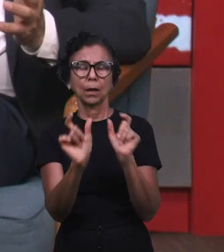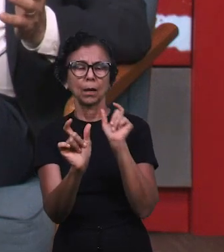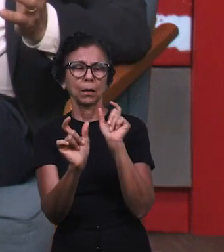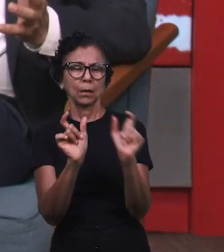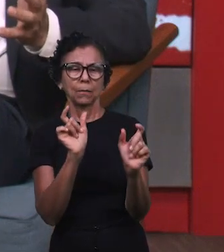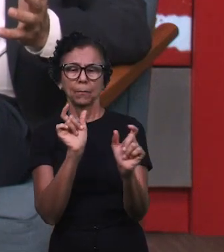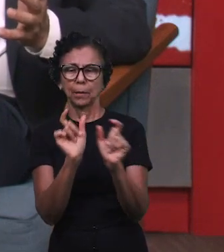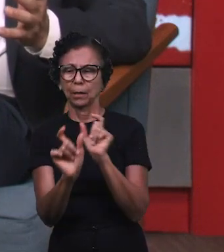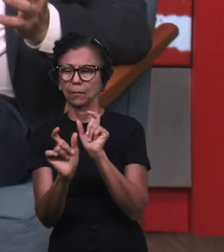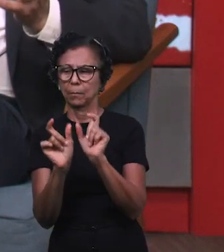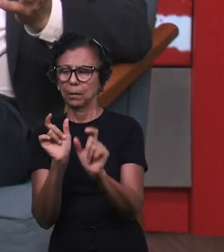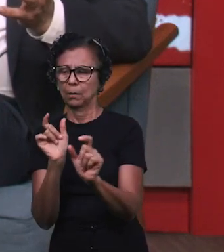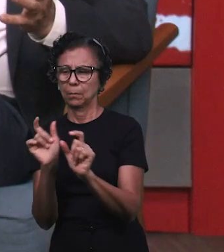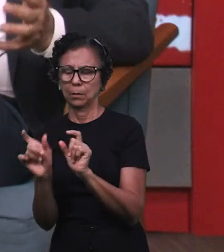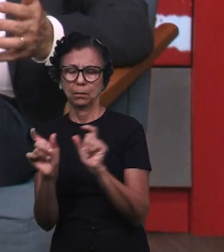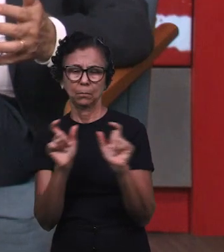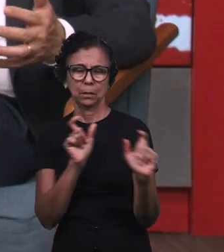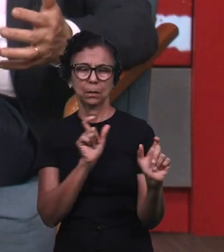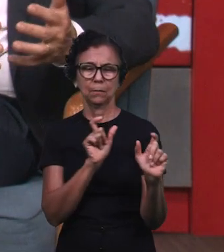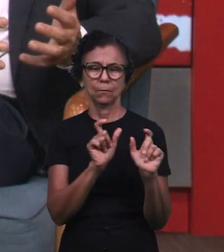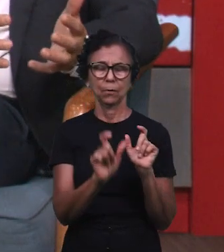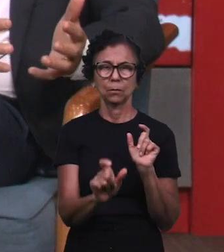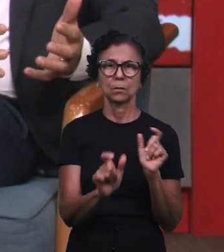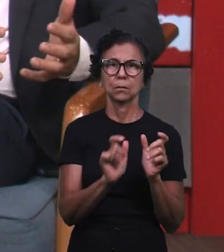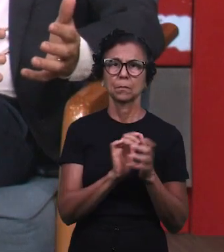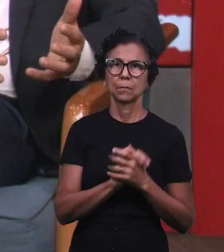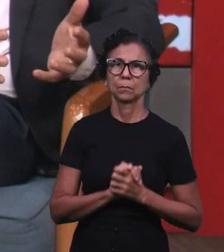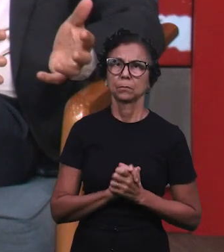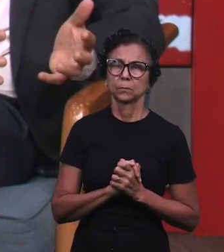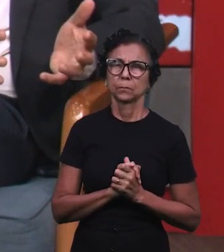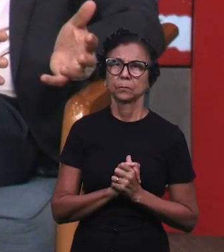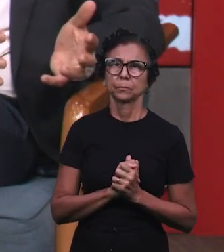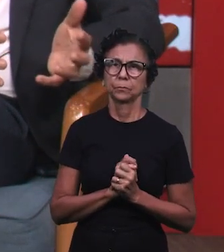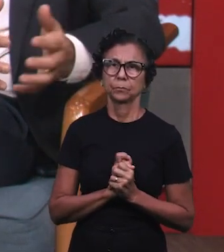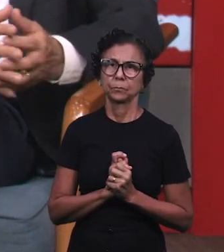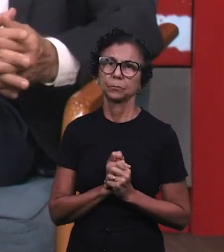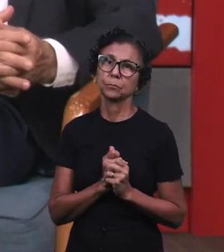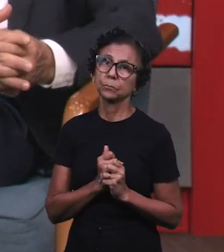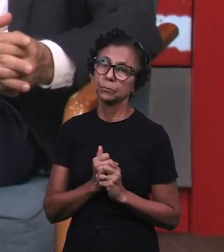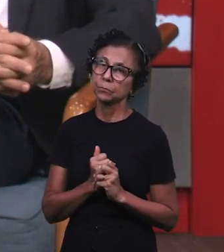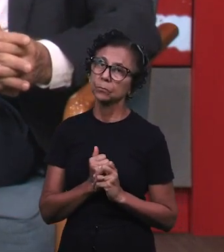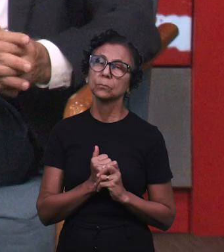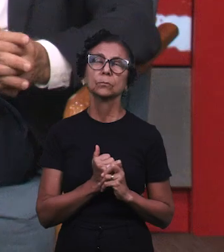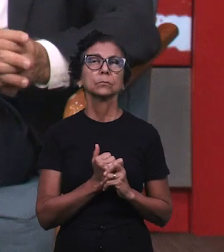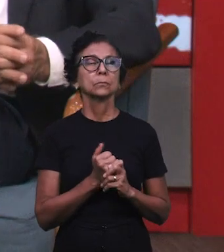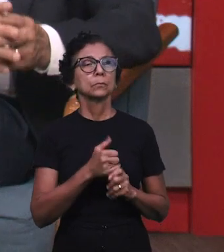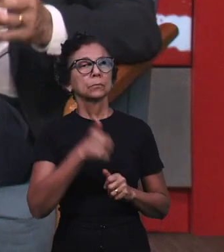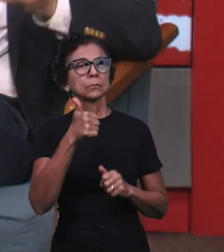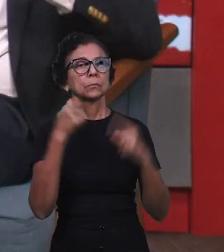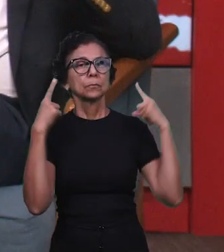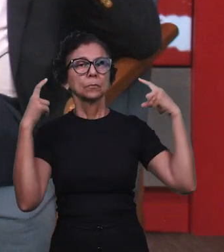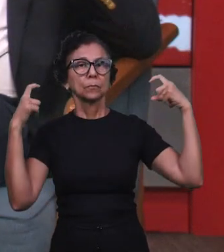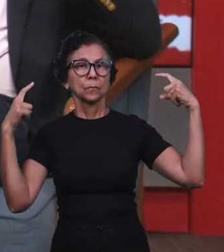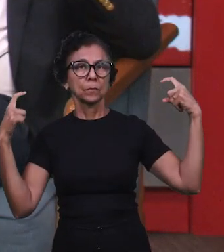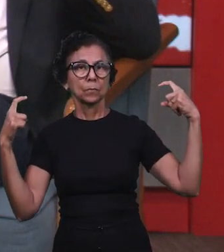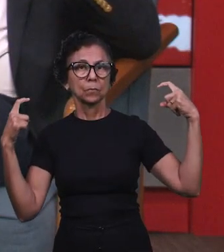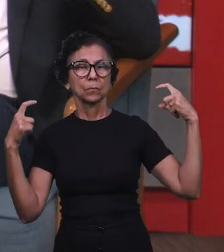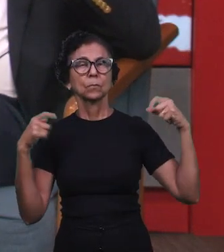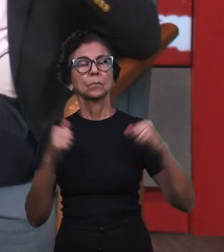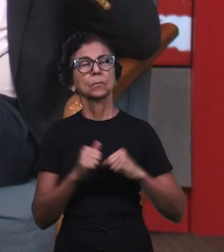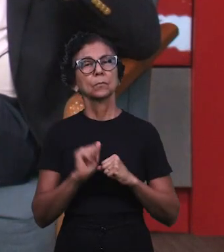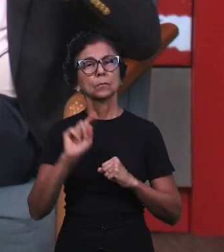que é a palavra? A palavra é uma articulação de sons. Você